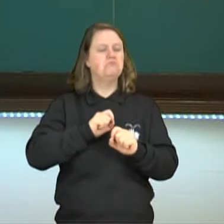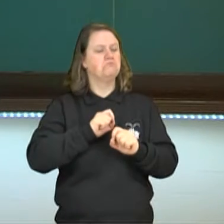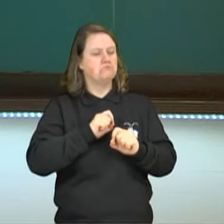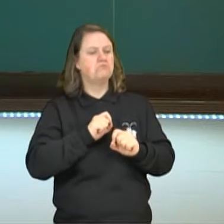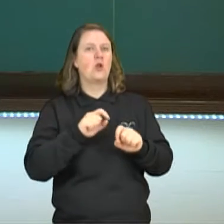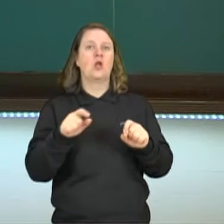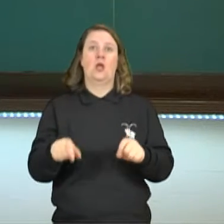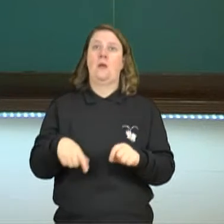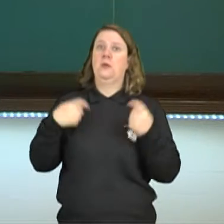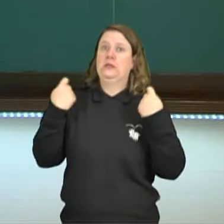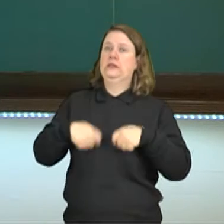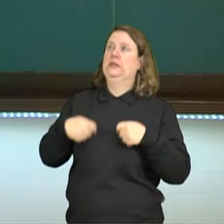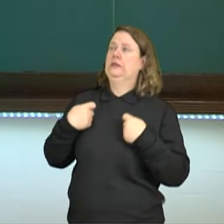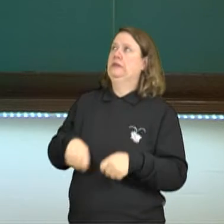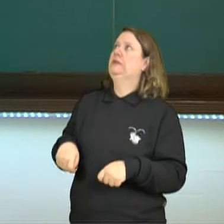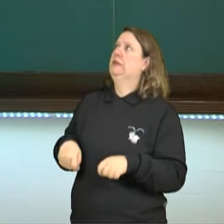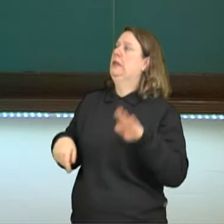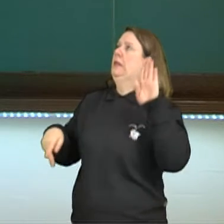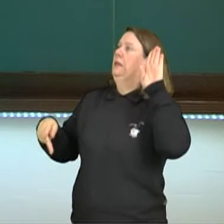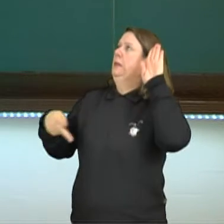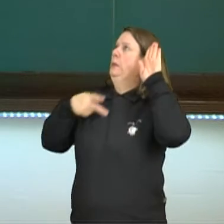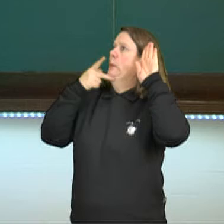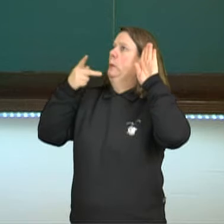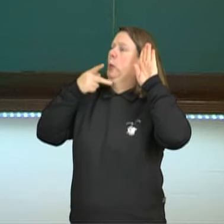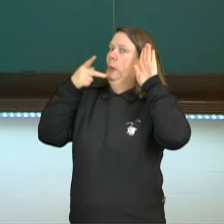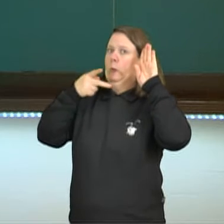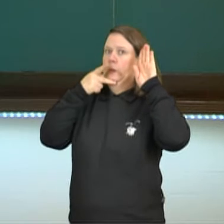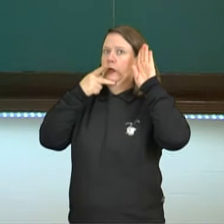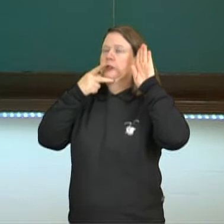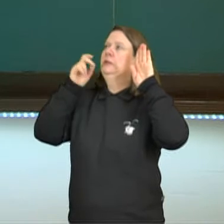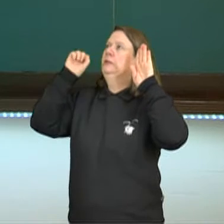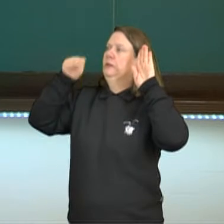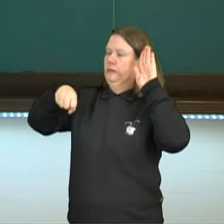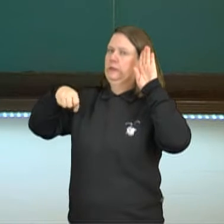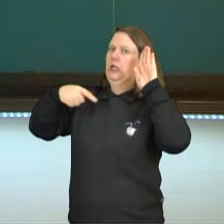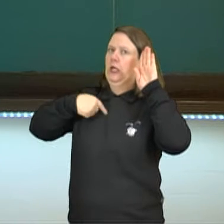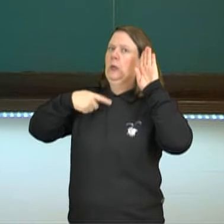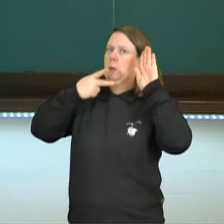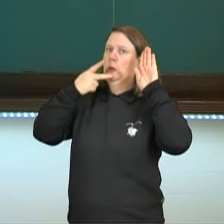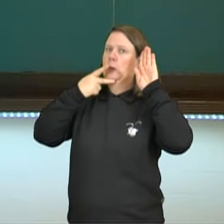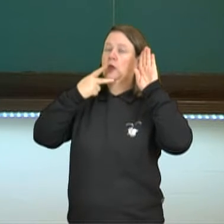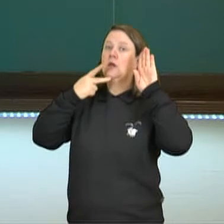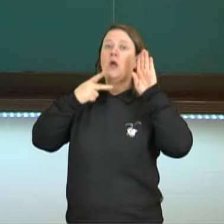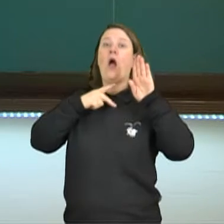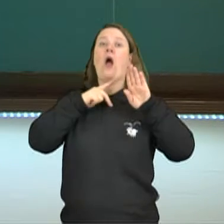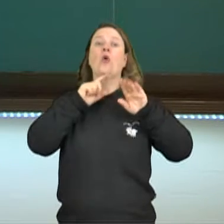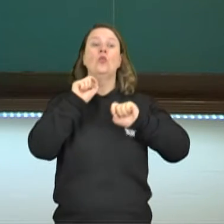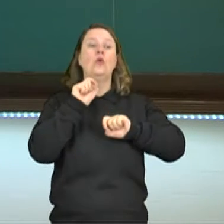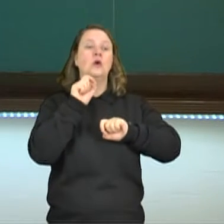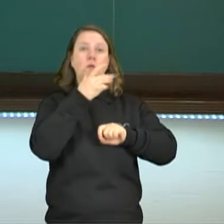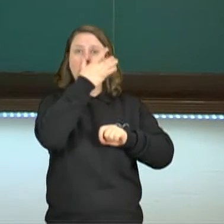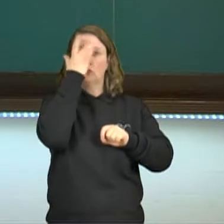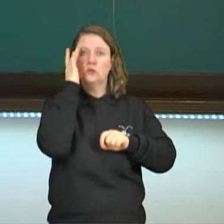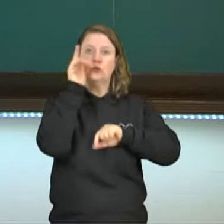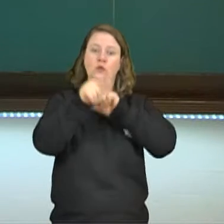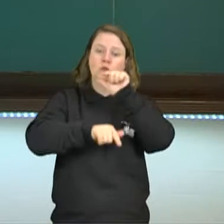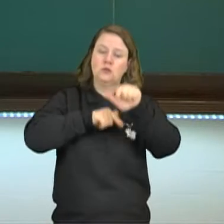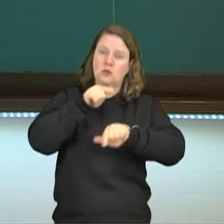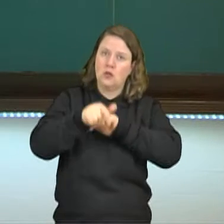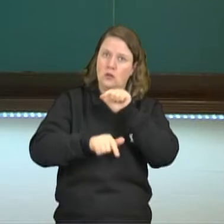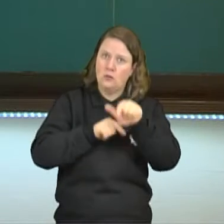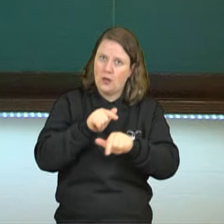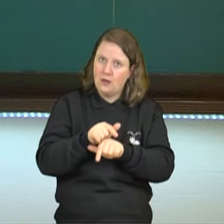um juramento de fidelidade, o comitatus. O servo passa a trabalhar nas terras do senhor feudal, sistema